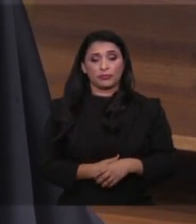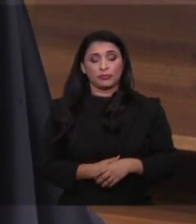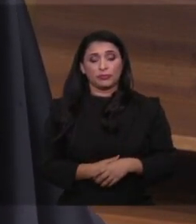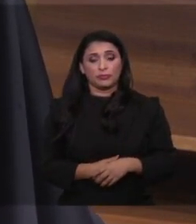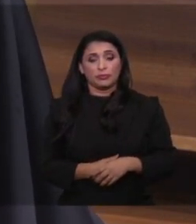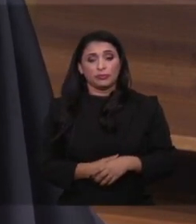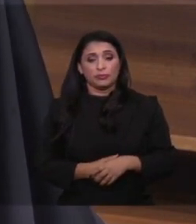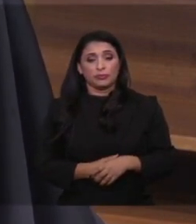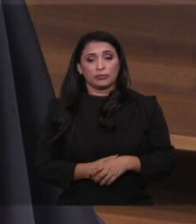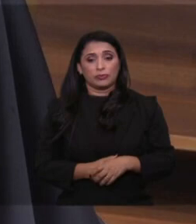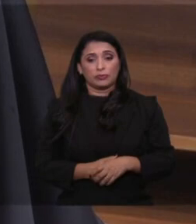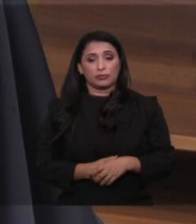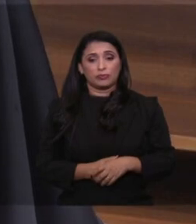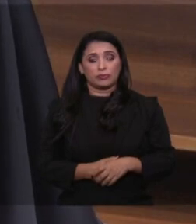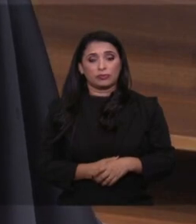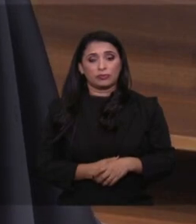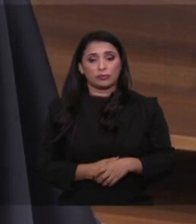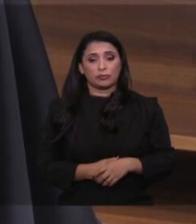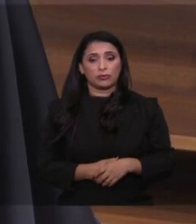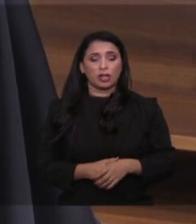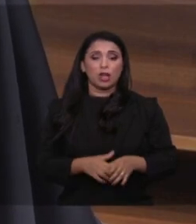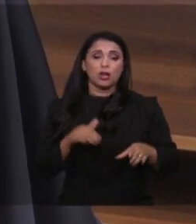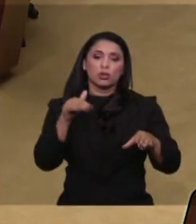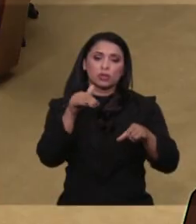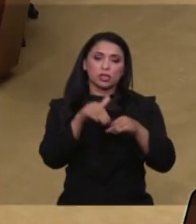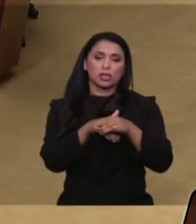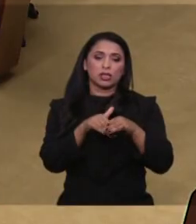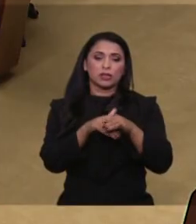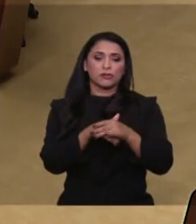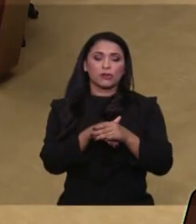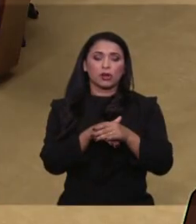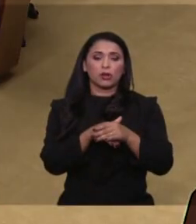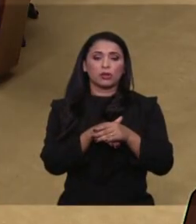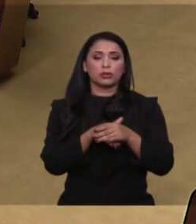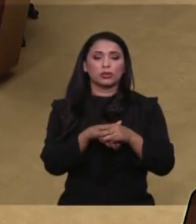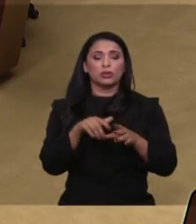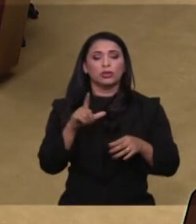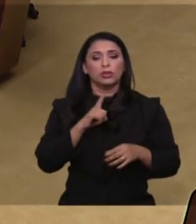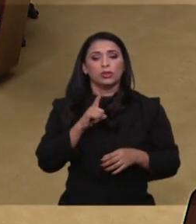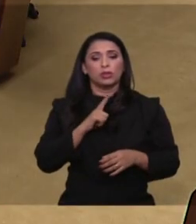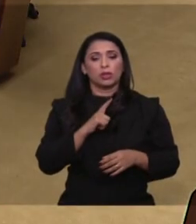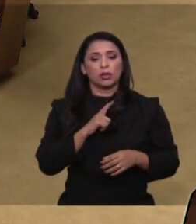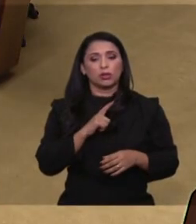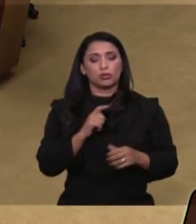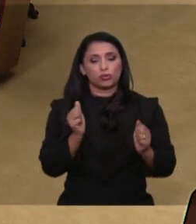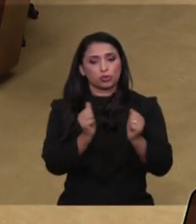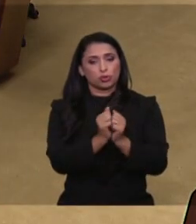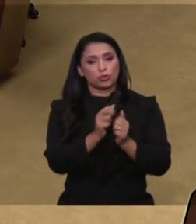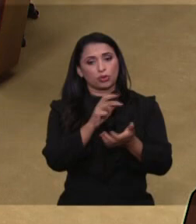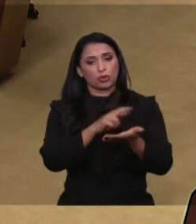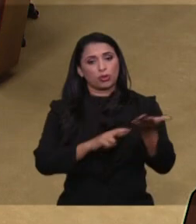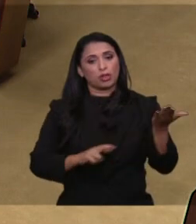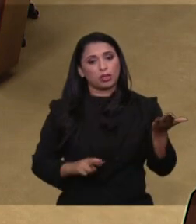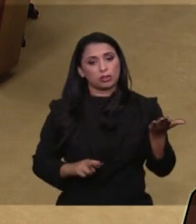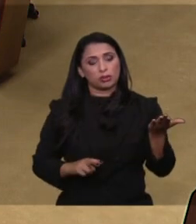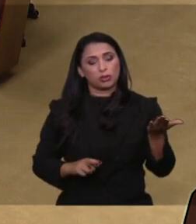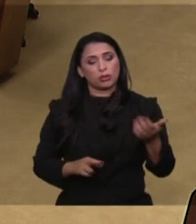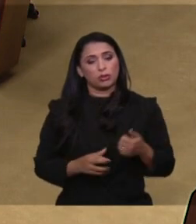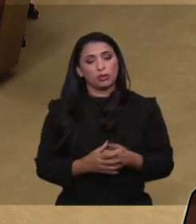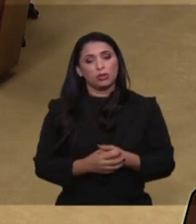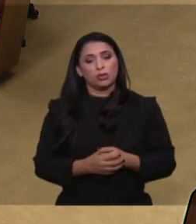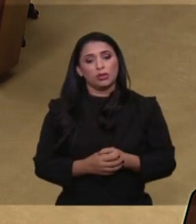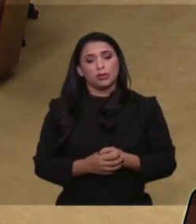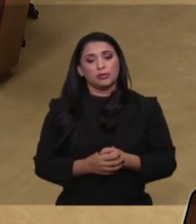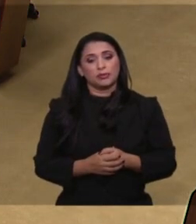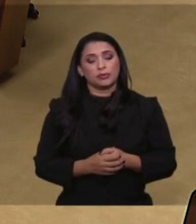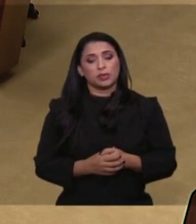evidentemente, que aqueles que votam no sentido da proposição do ministro relator, estão a